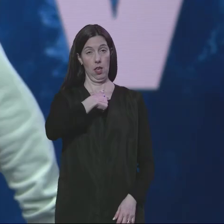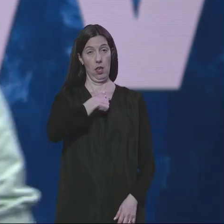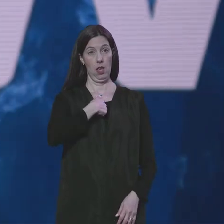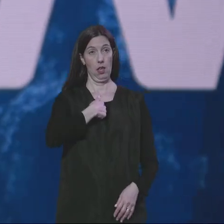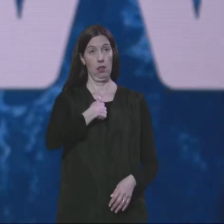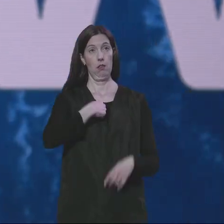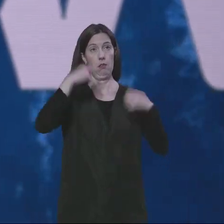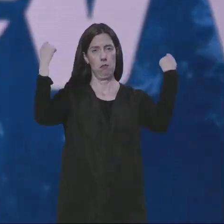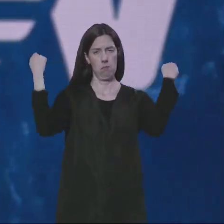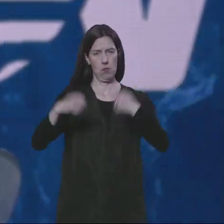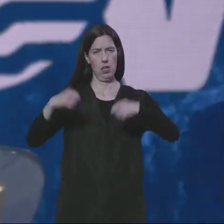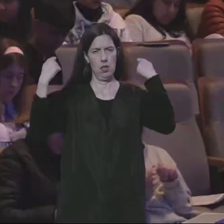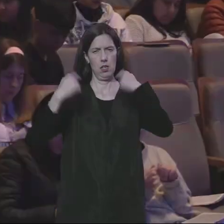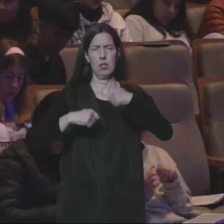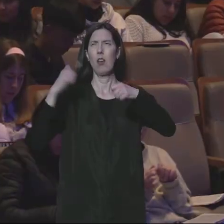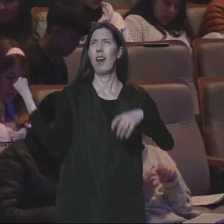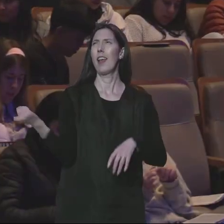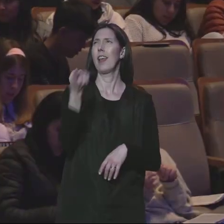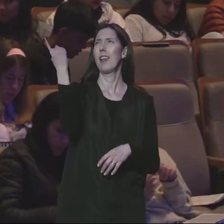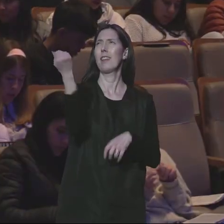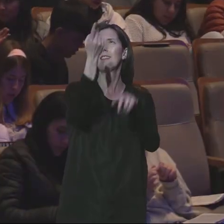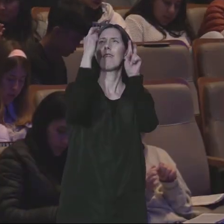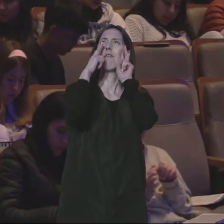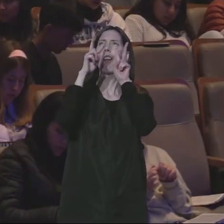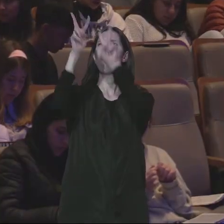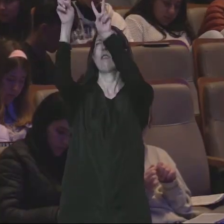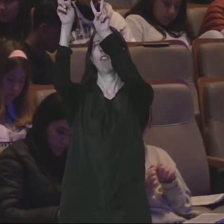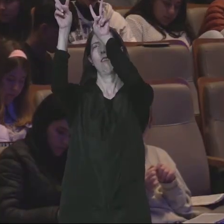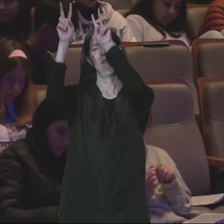olhar para a eternidade.